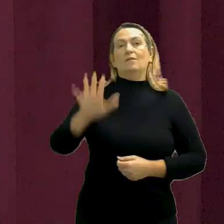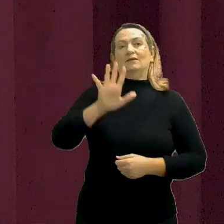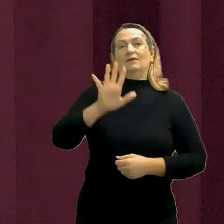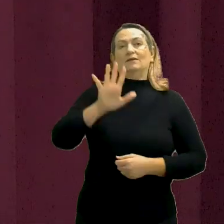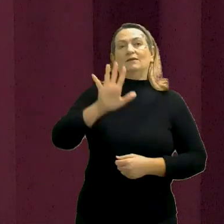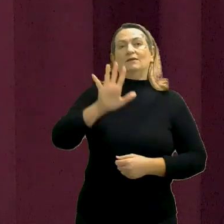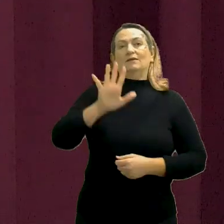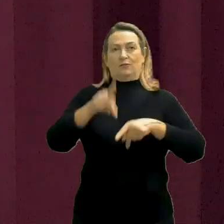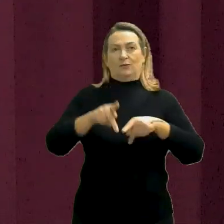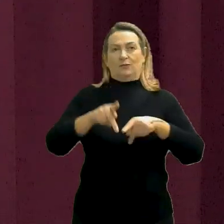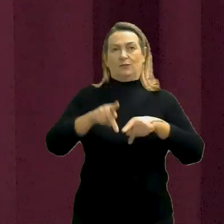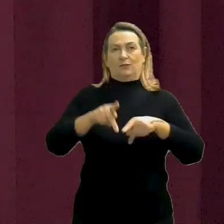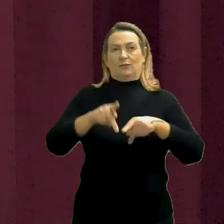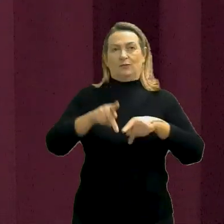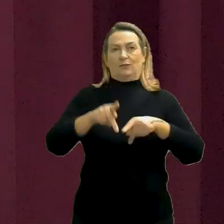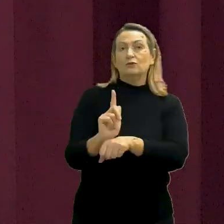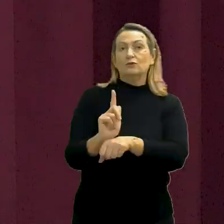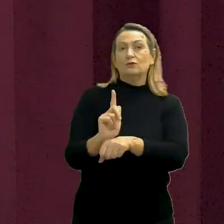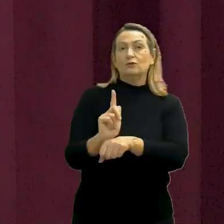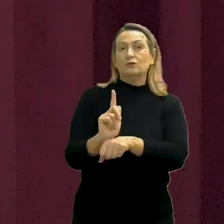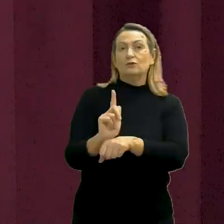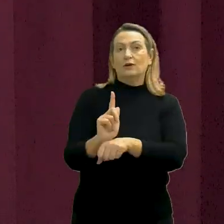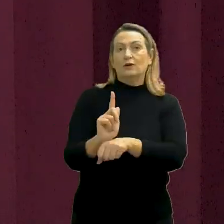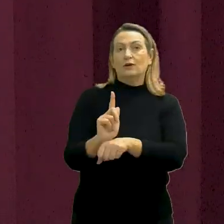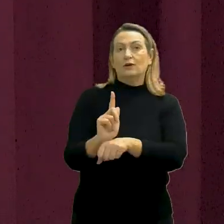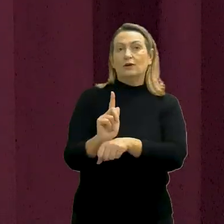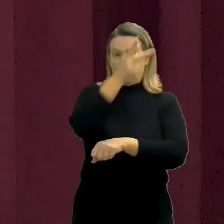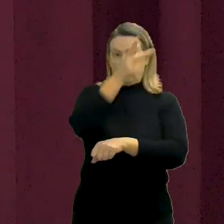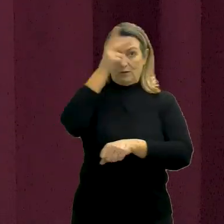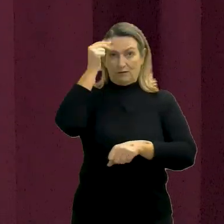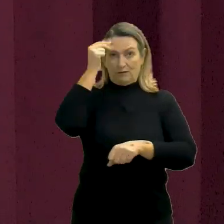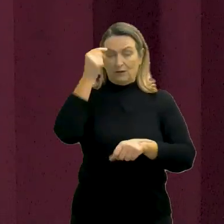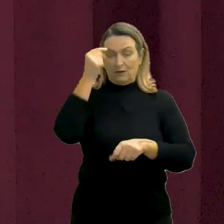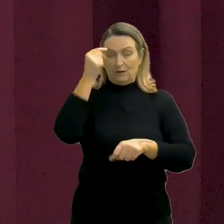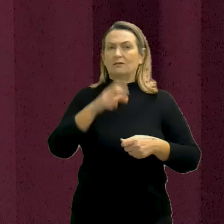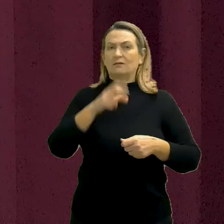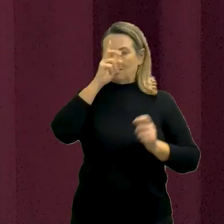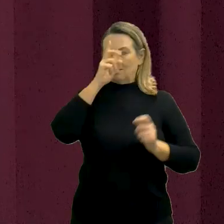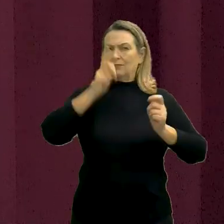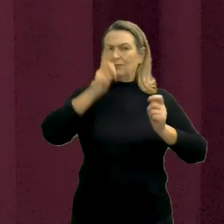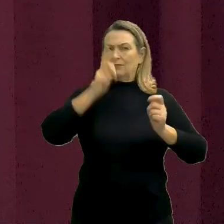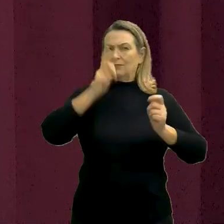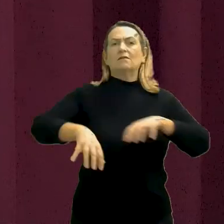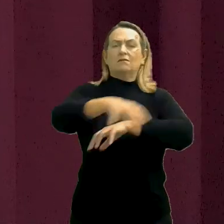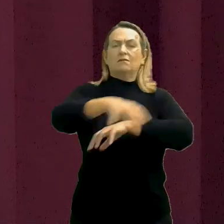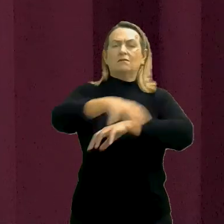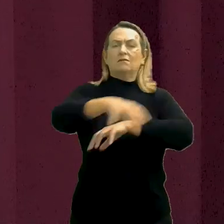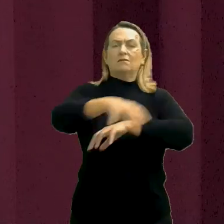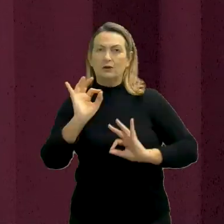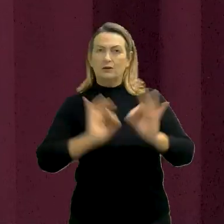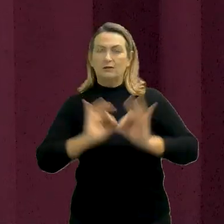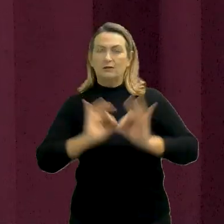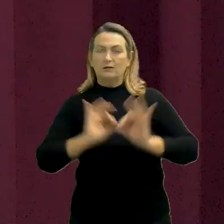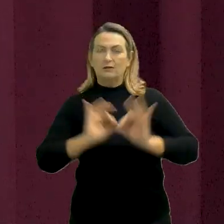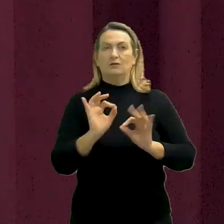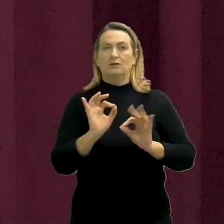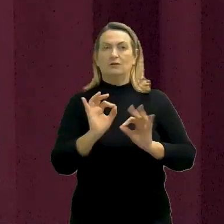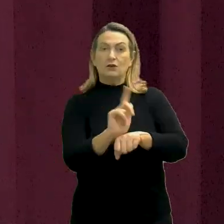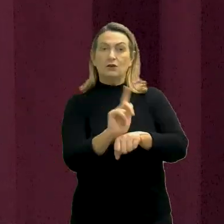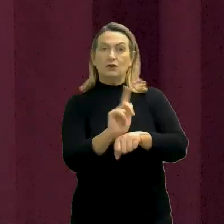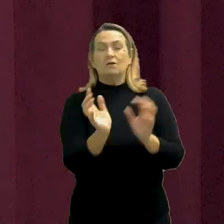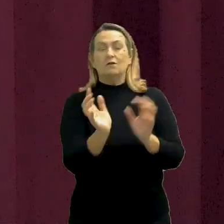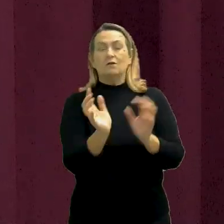gestor que precisa ser uma pessoa capaz de organização de gestão de equipe que precisa